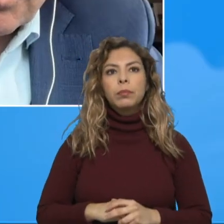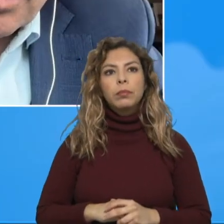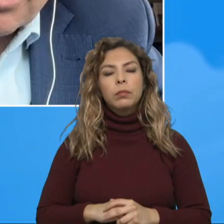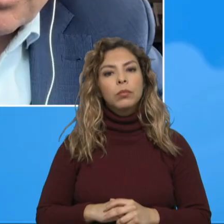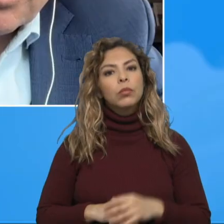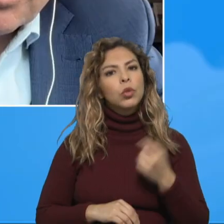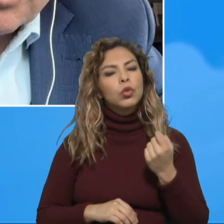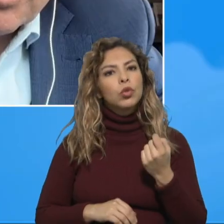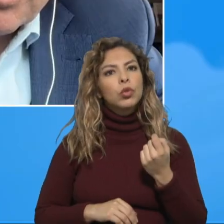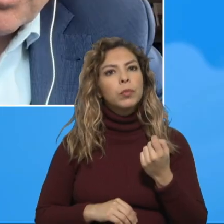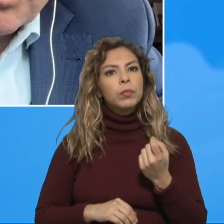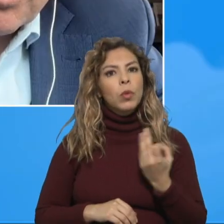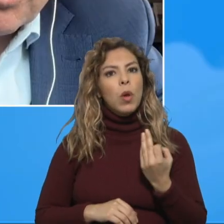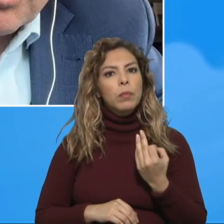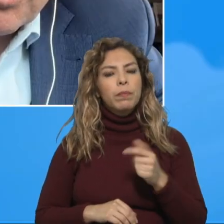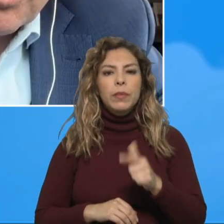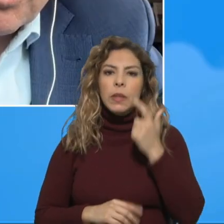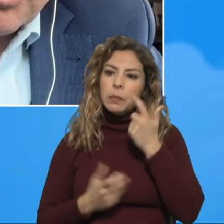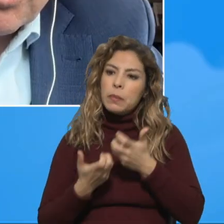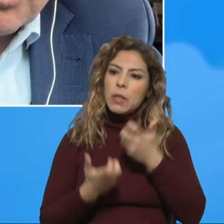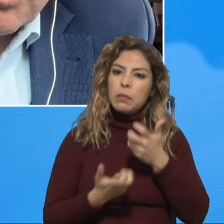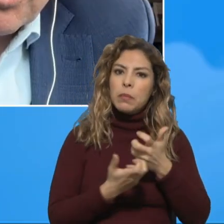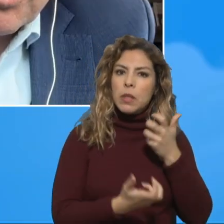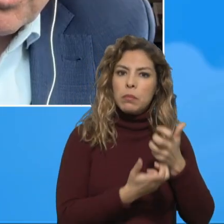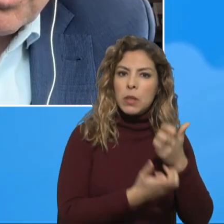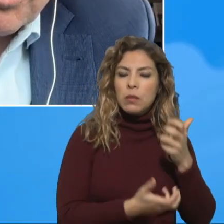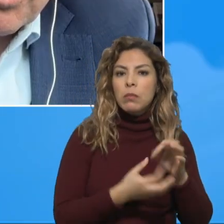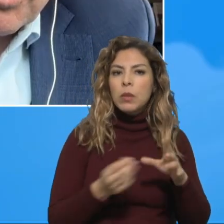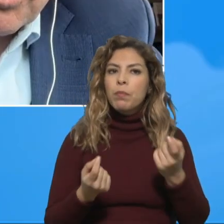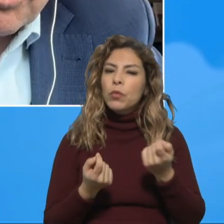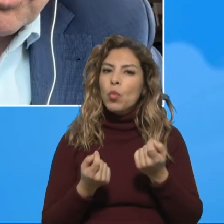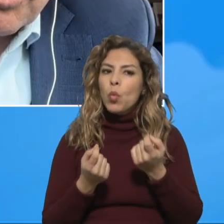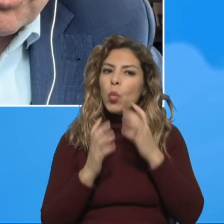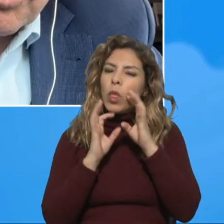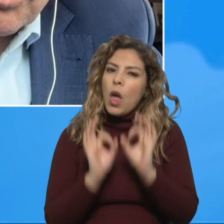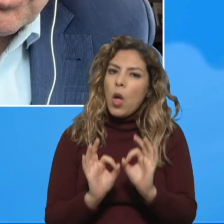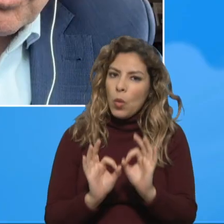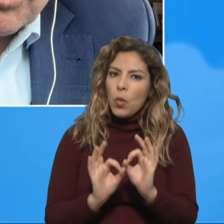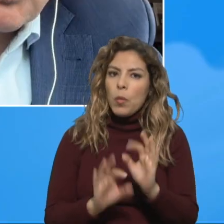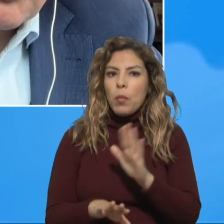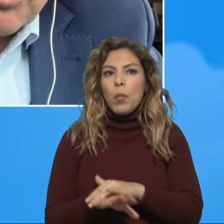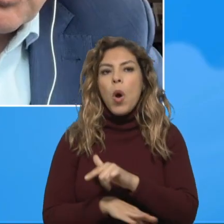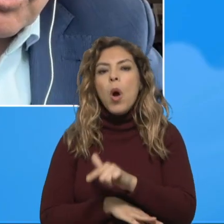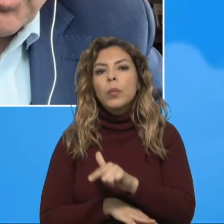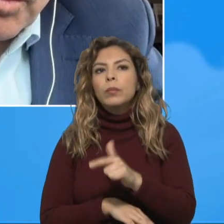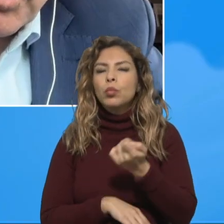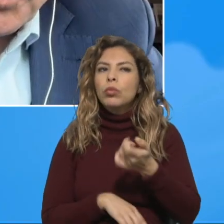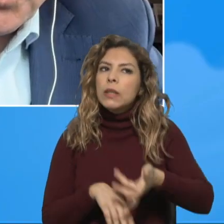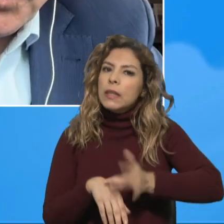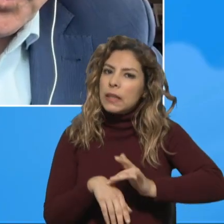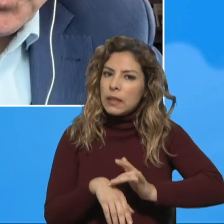também de sublinhar este cuidado pela casa comum, esta sensibilidade ambiental do